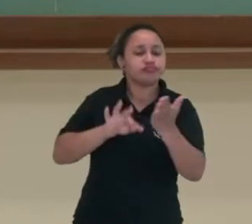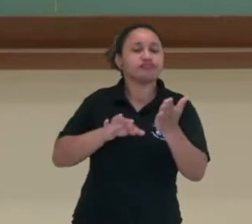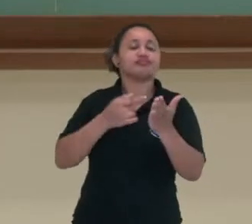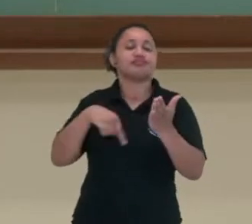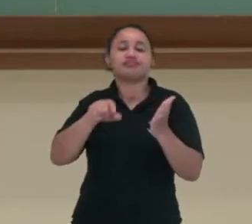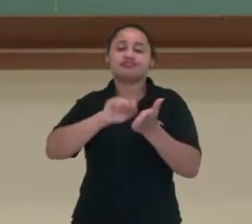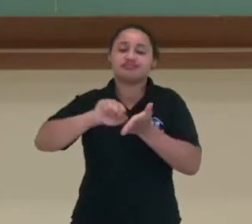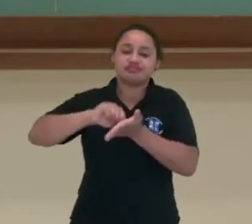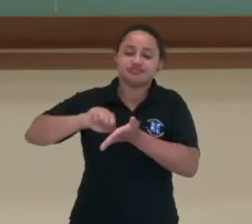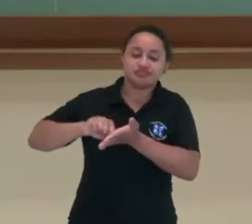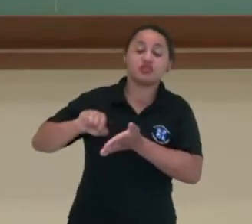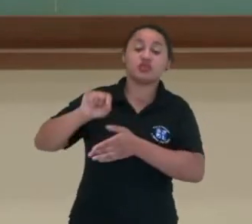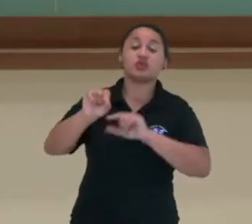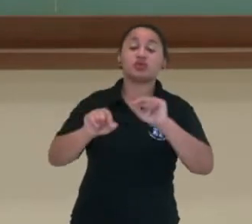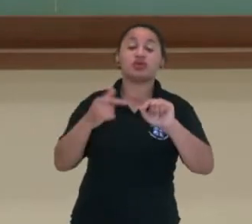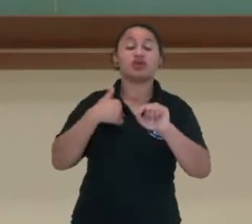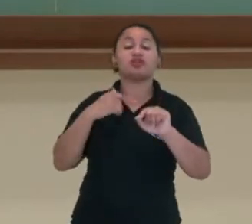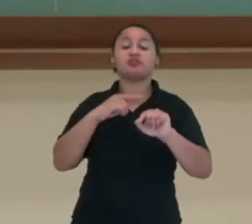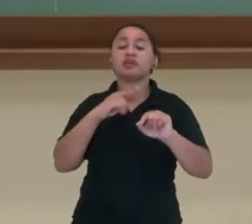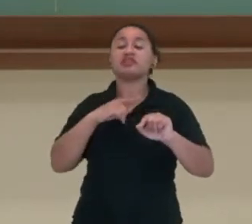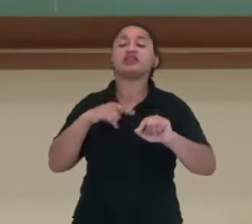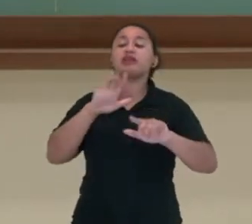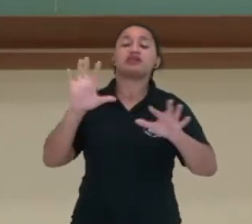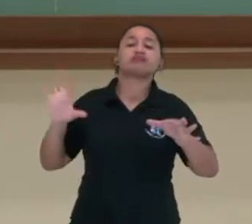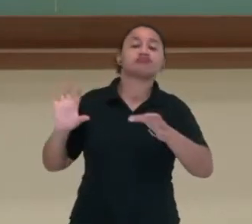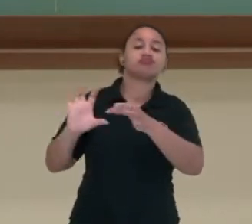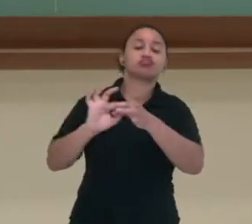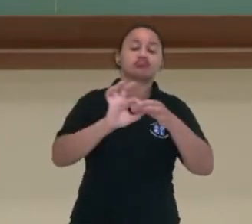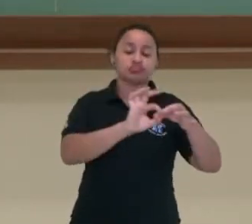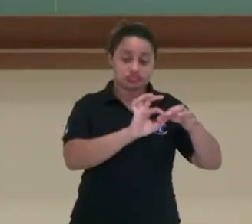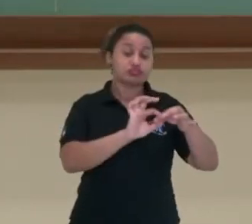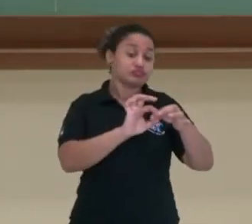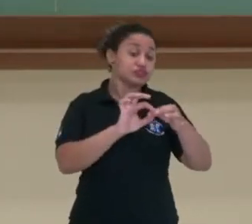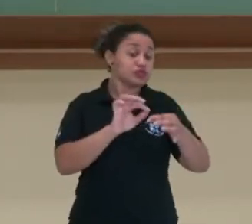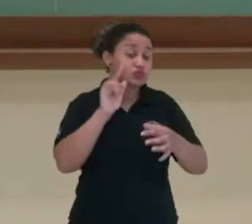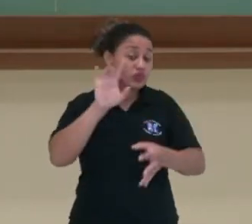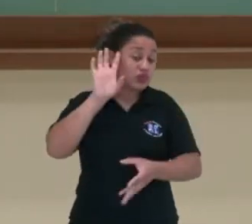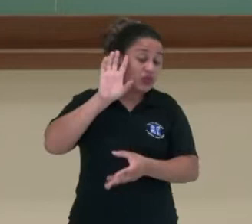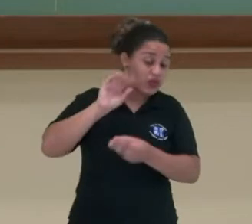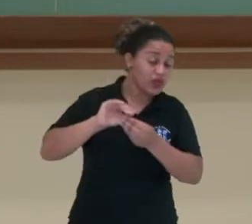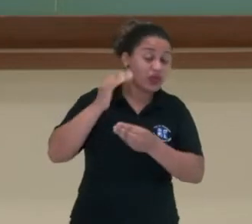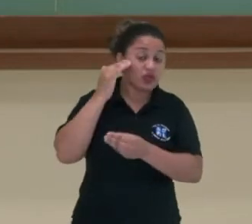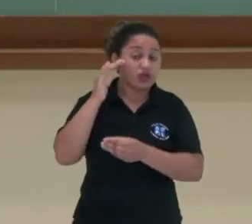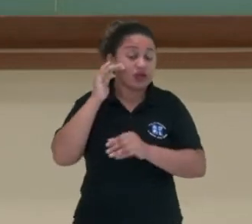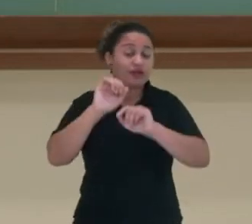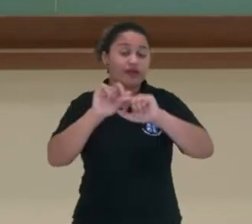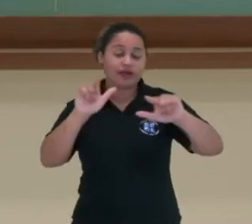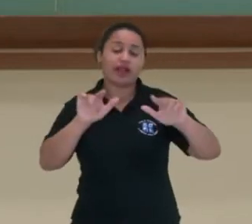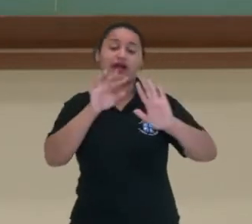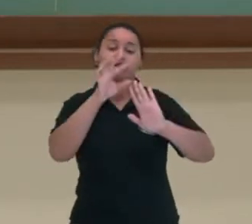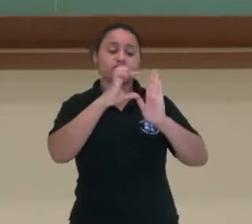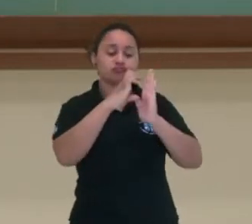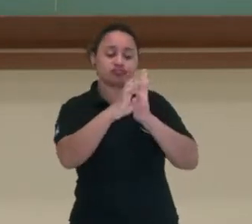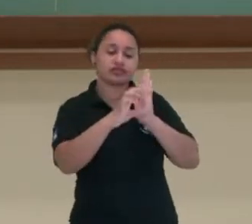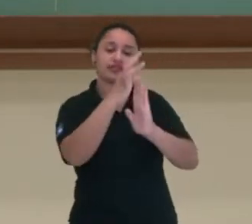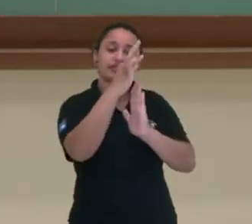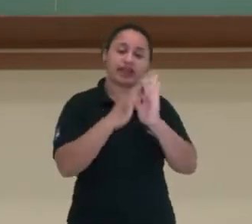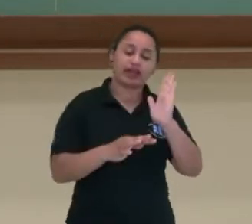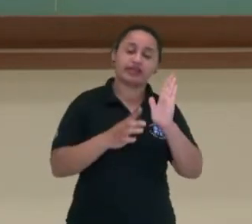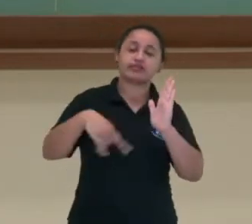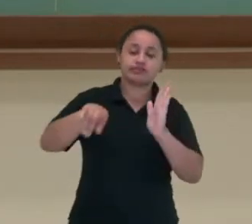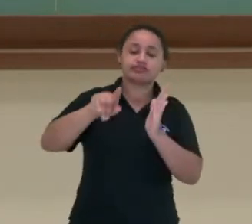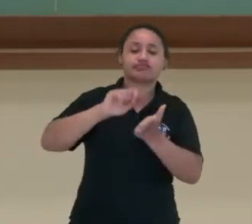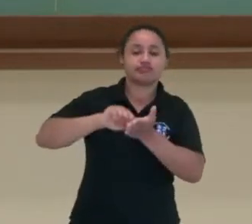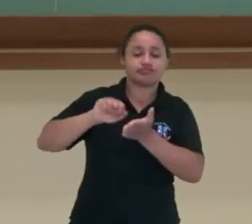de vocês para atribuir maior coesão e produção de sentido aos enunciados, aos parágrafos, aos textos que vocês